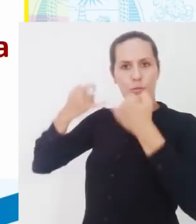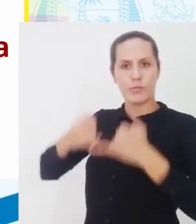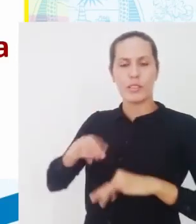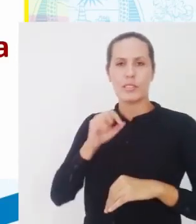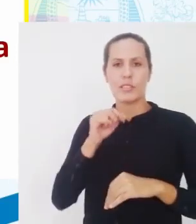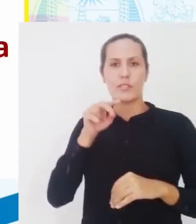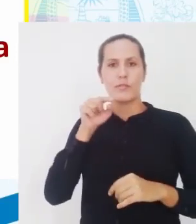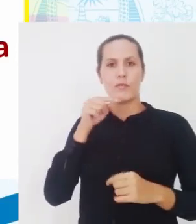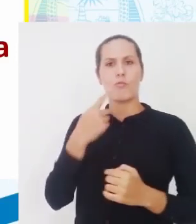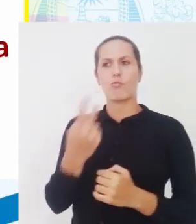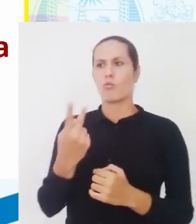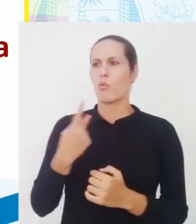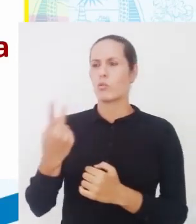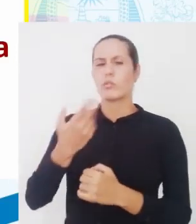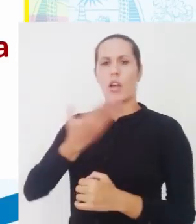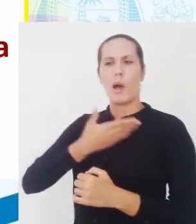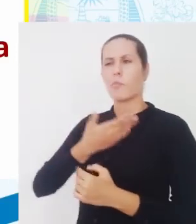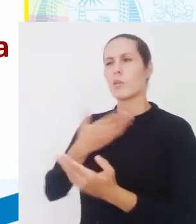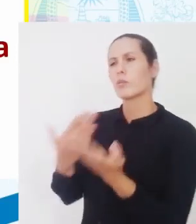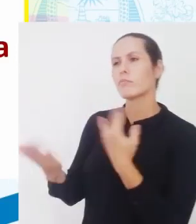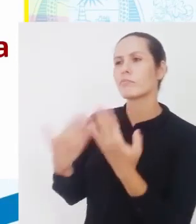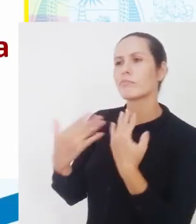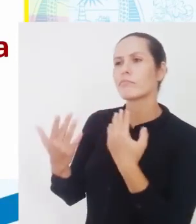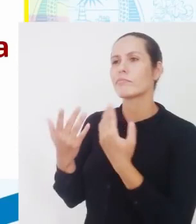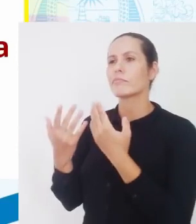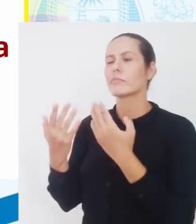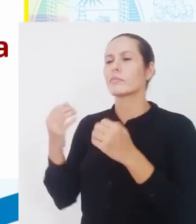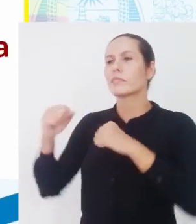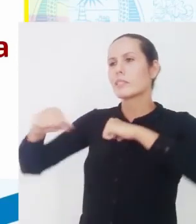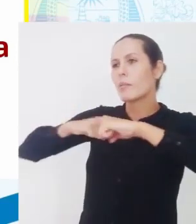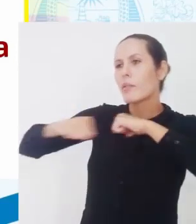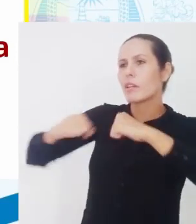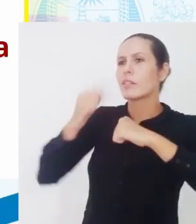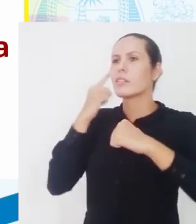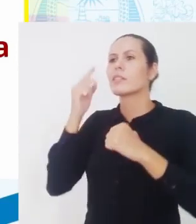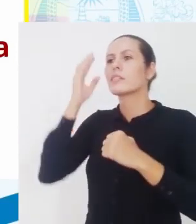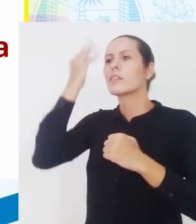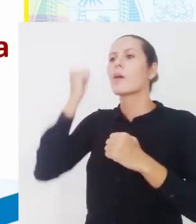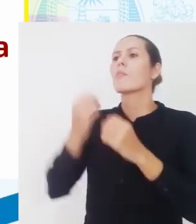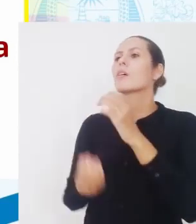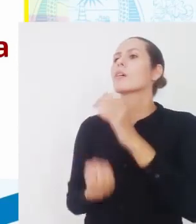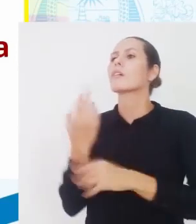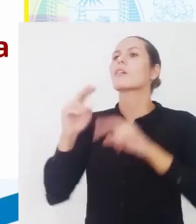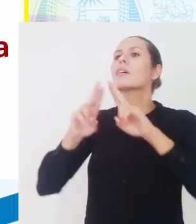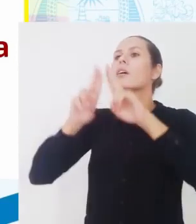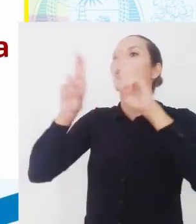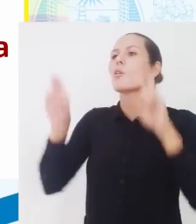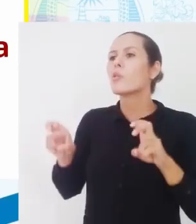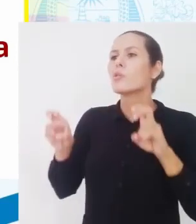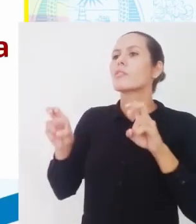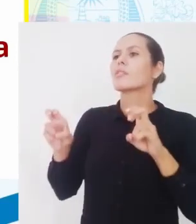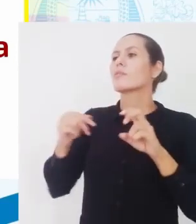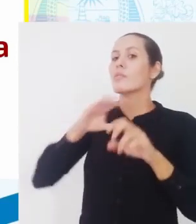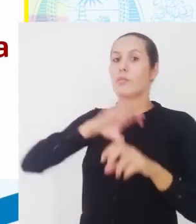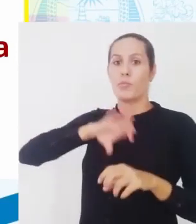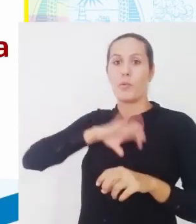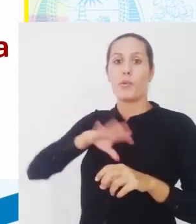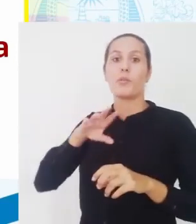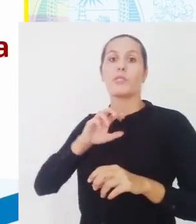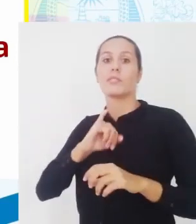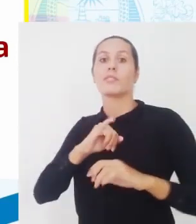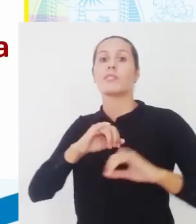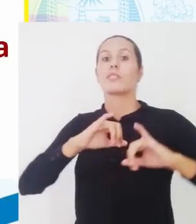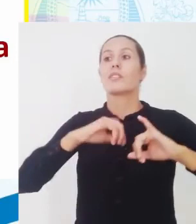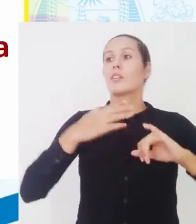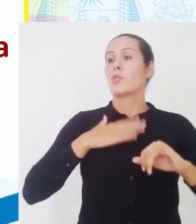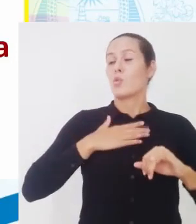eles fossem. Eu também aconselhei eles a tentar usar a entonação da voz para participar desse debate, para